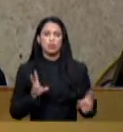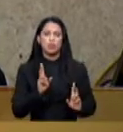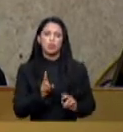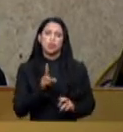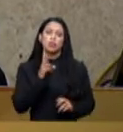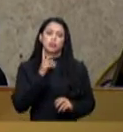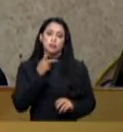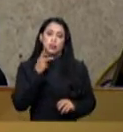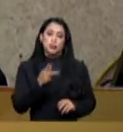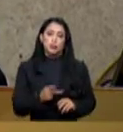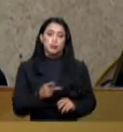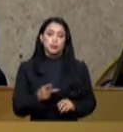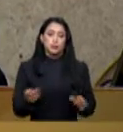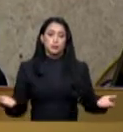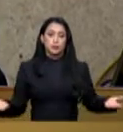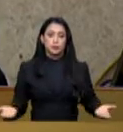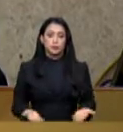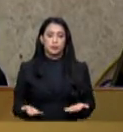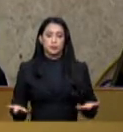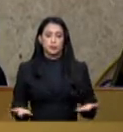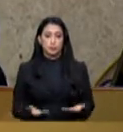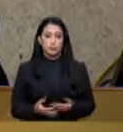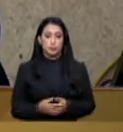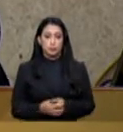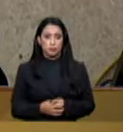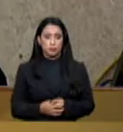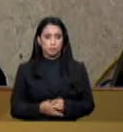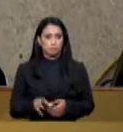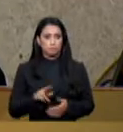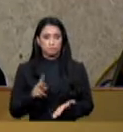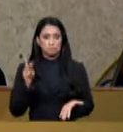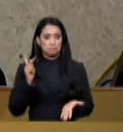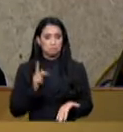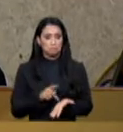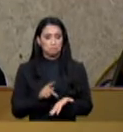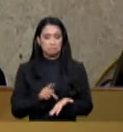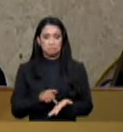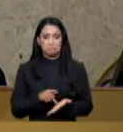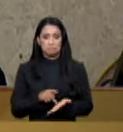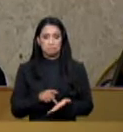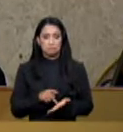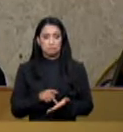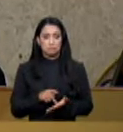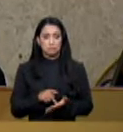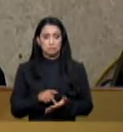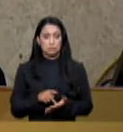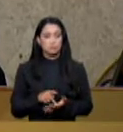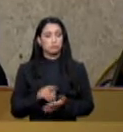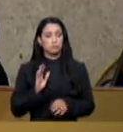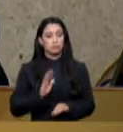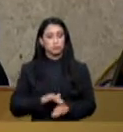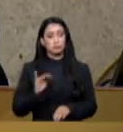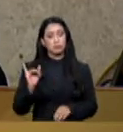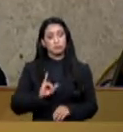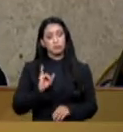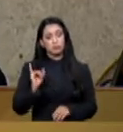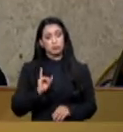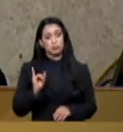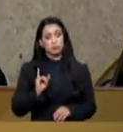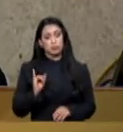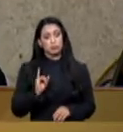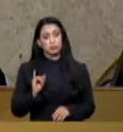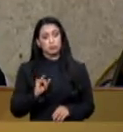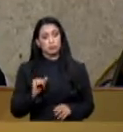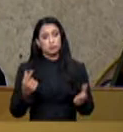acabei de referir, não é efetivamente uma condicionante que leve a qualquer tipo